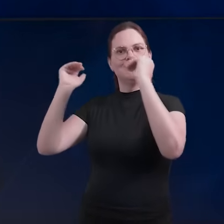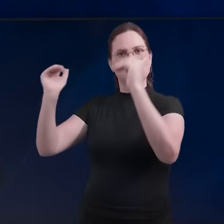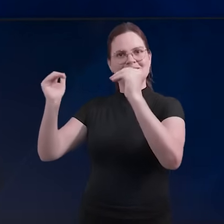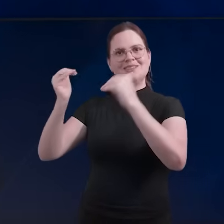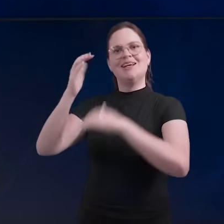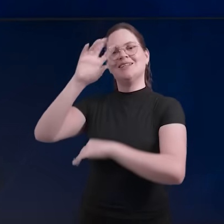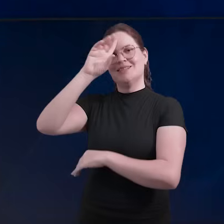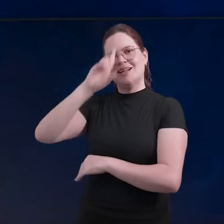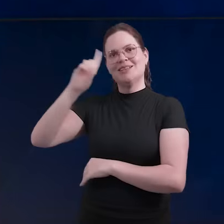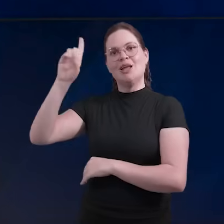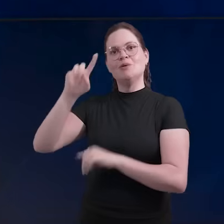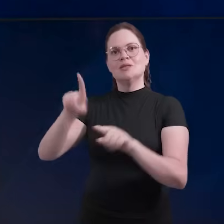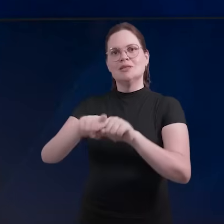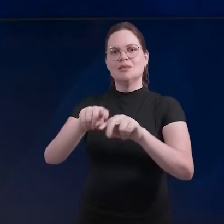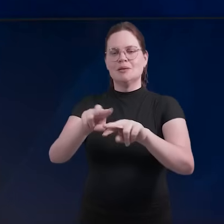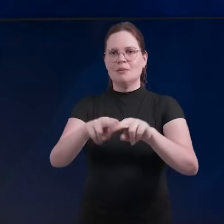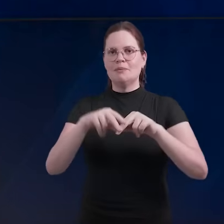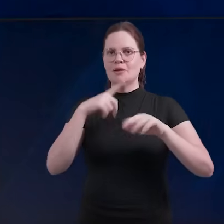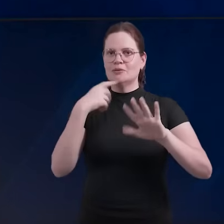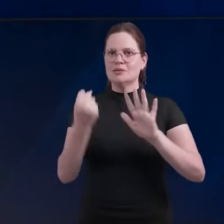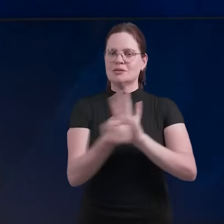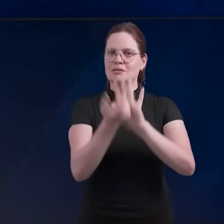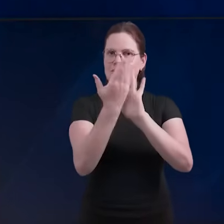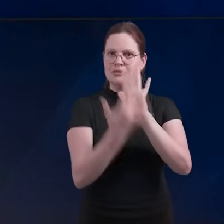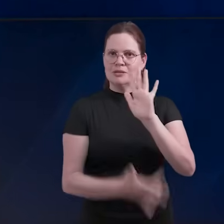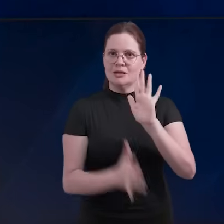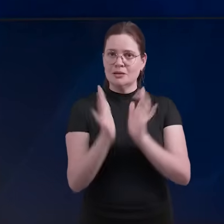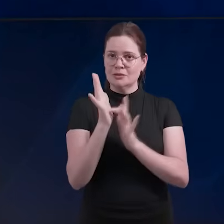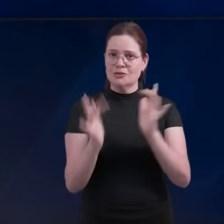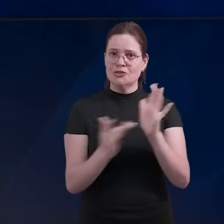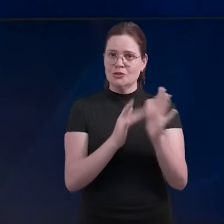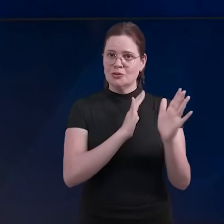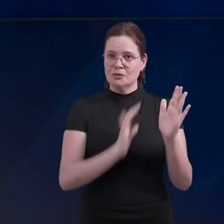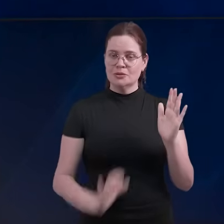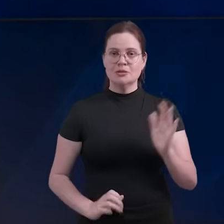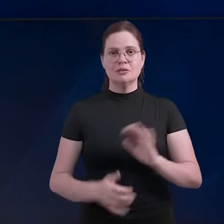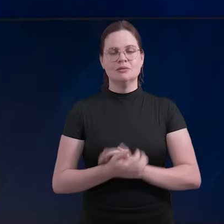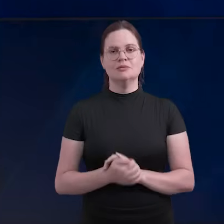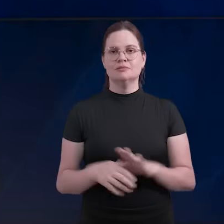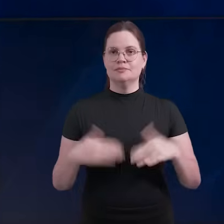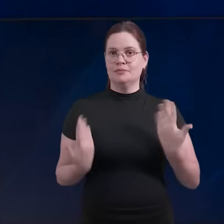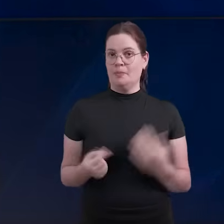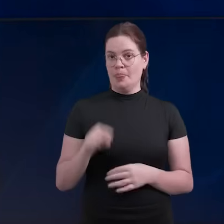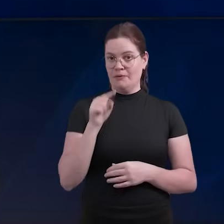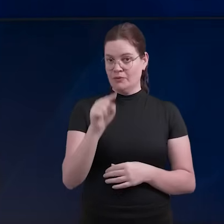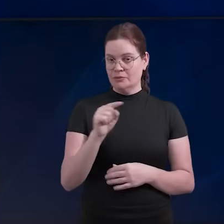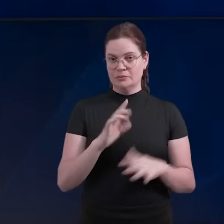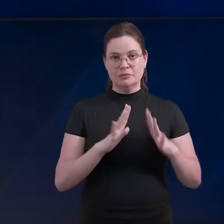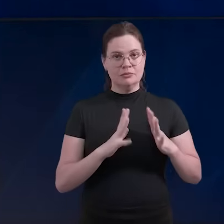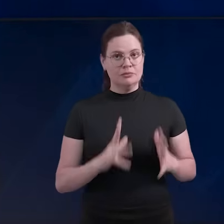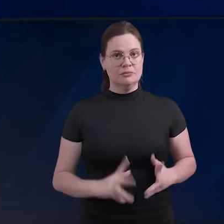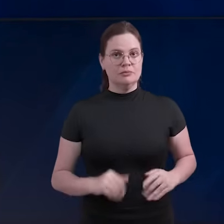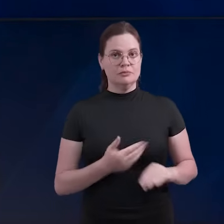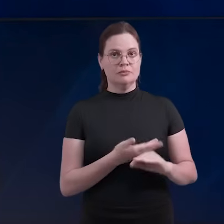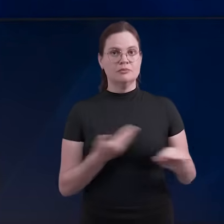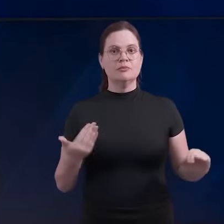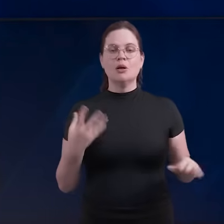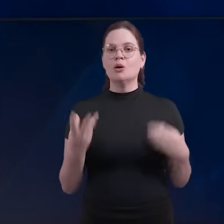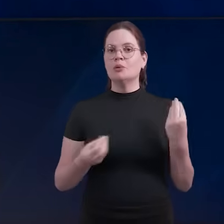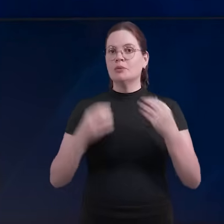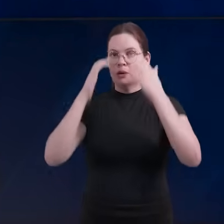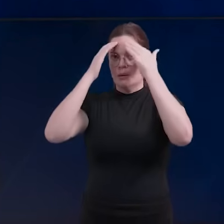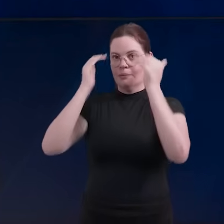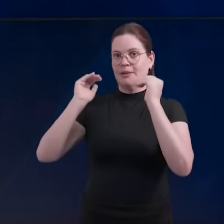para aspersão do sangue de Jesus Cristo. Então, você é santificado